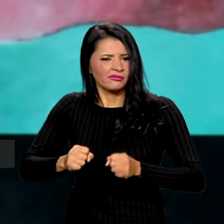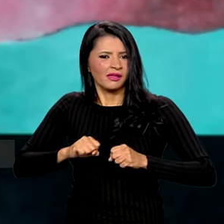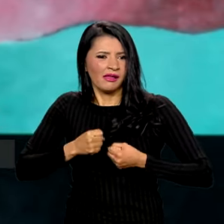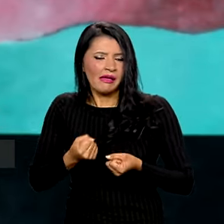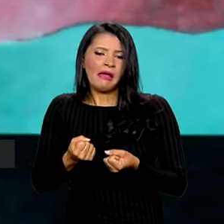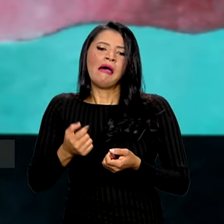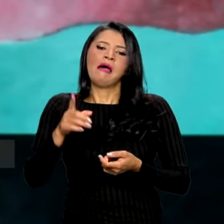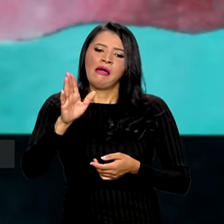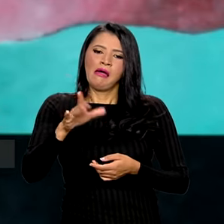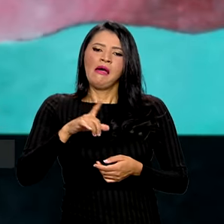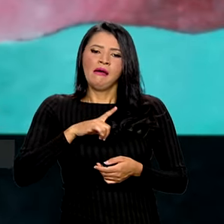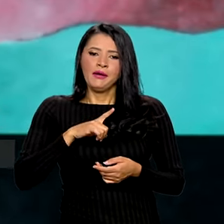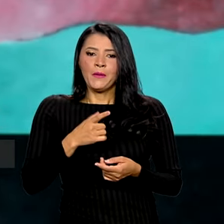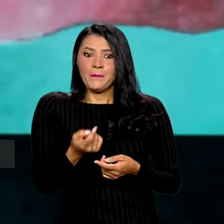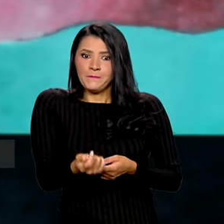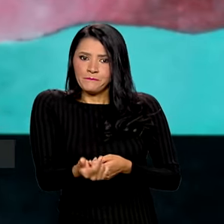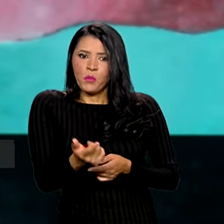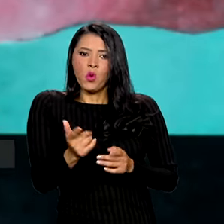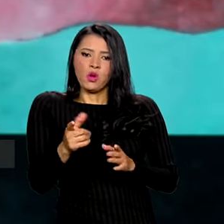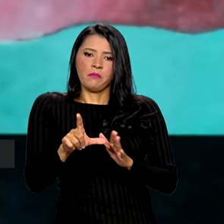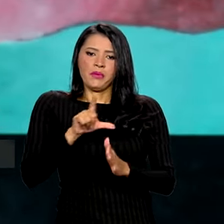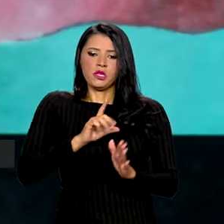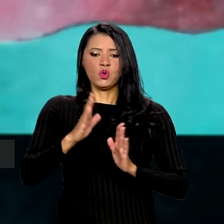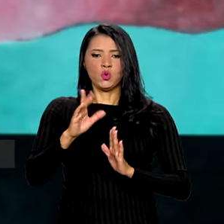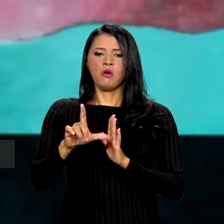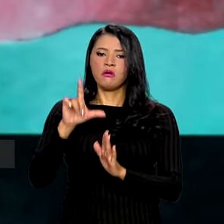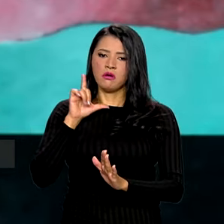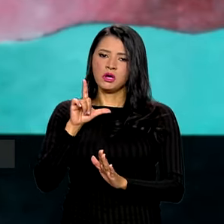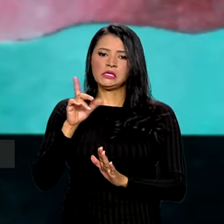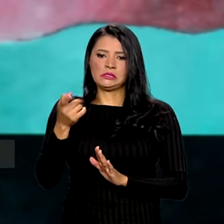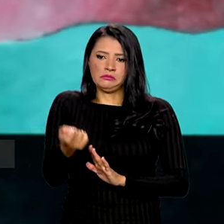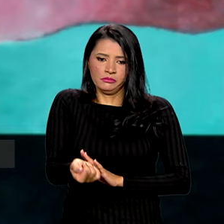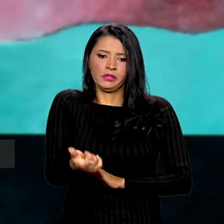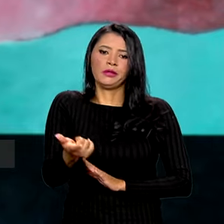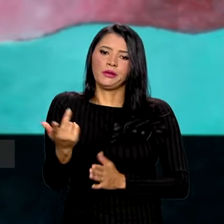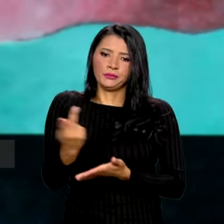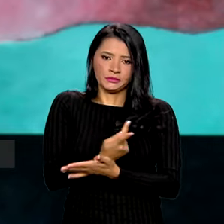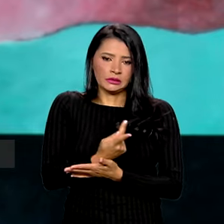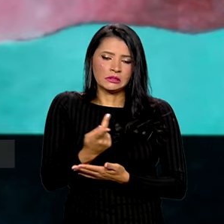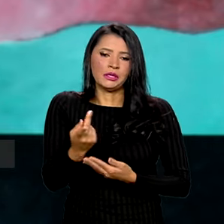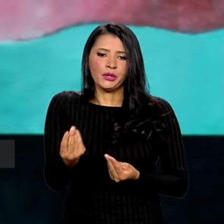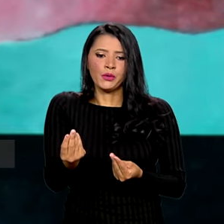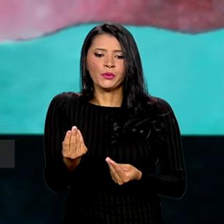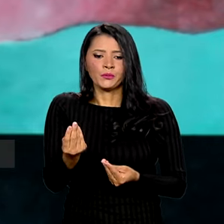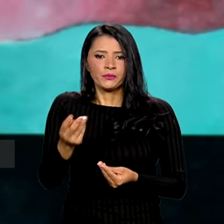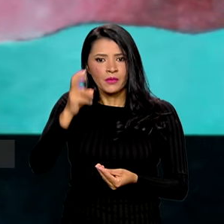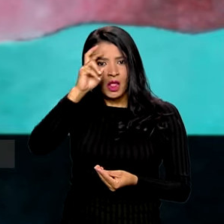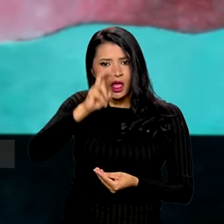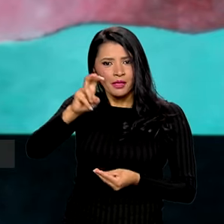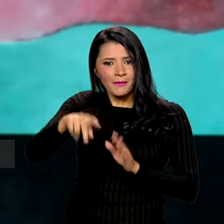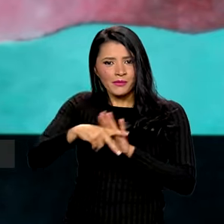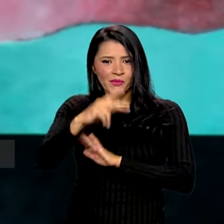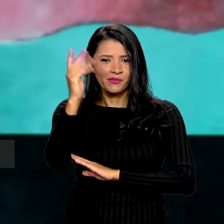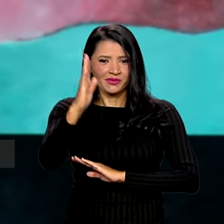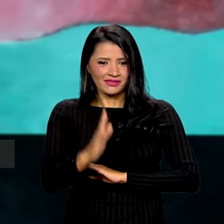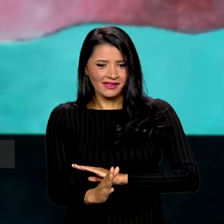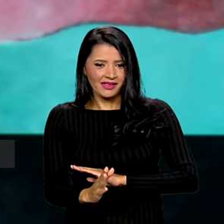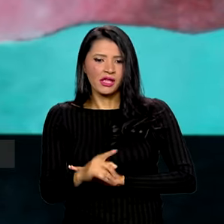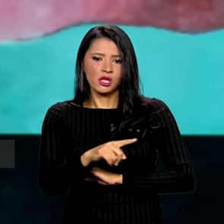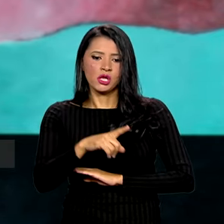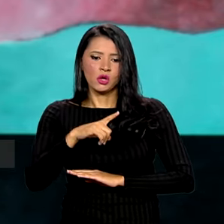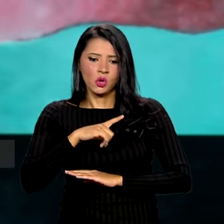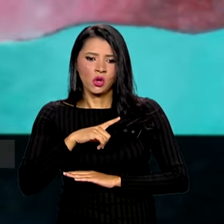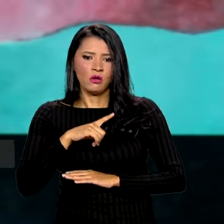poucas exceções, que foi exatamente no período anterior em que a nossa inteligência brasileira, inclusive, foi